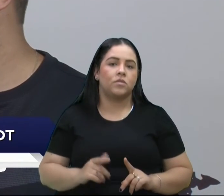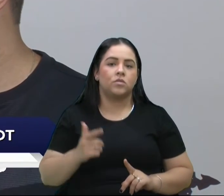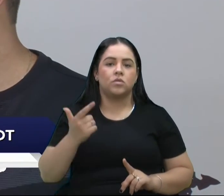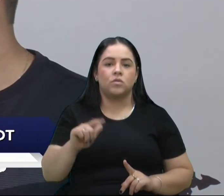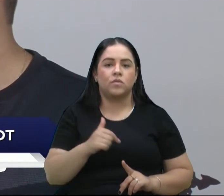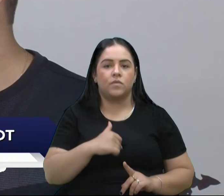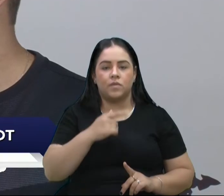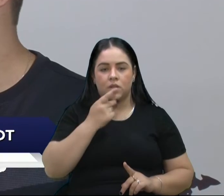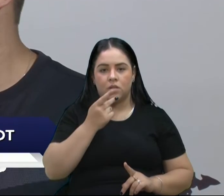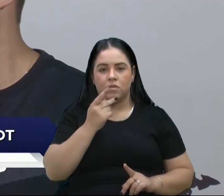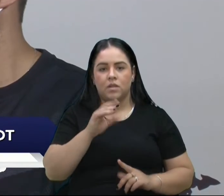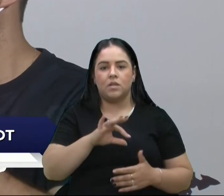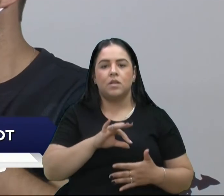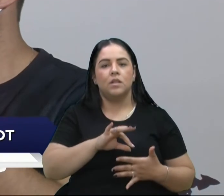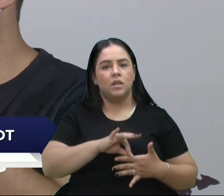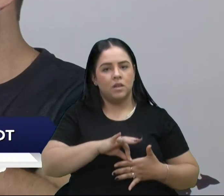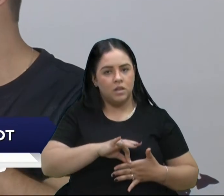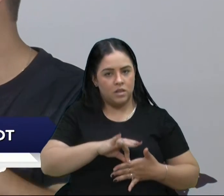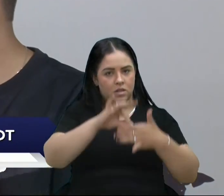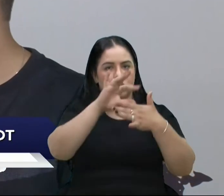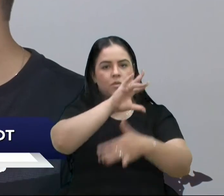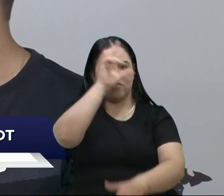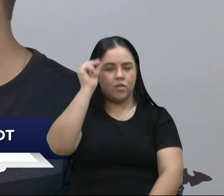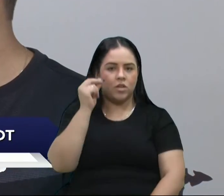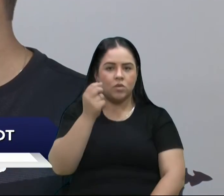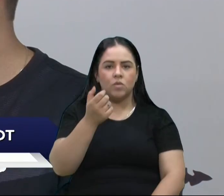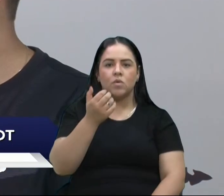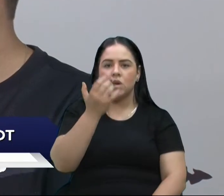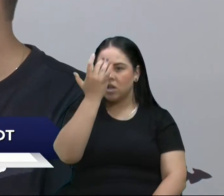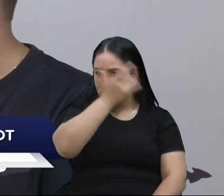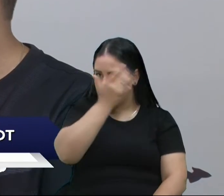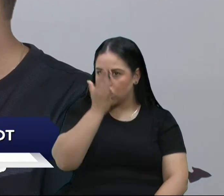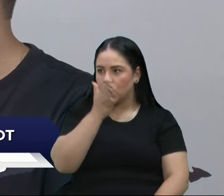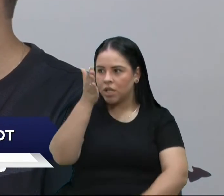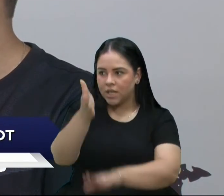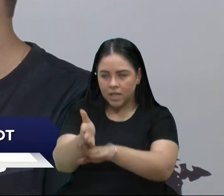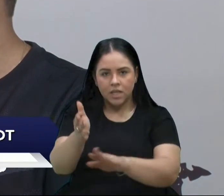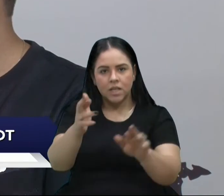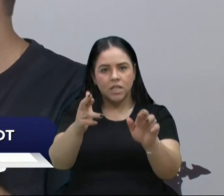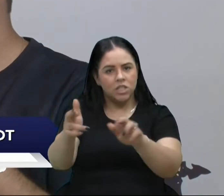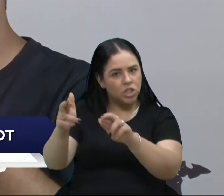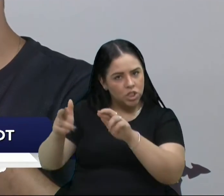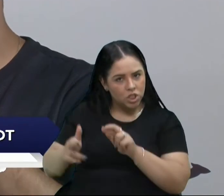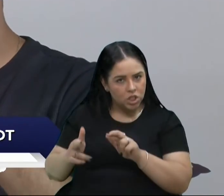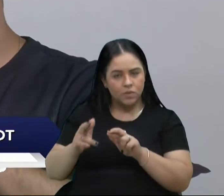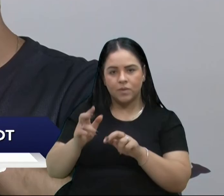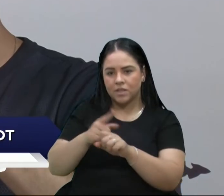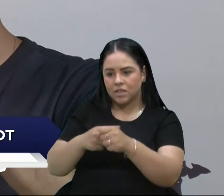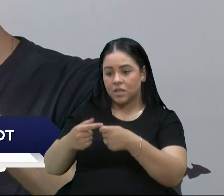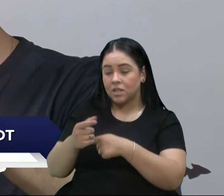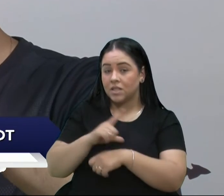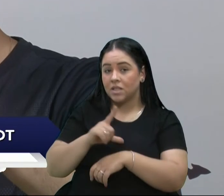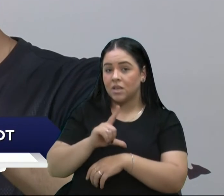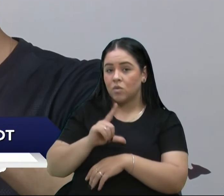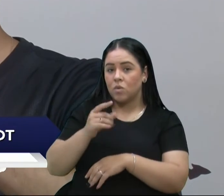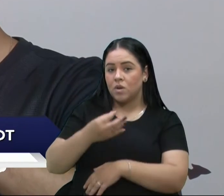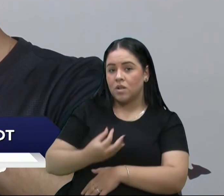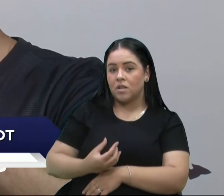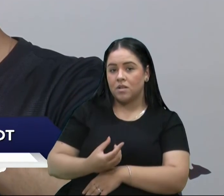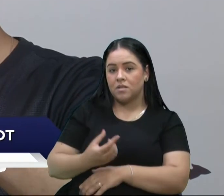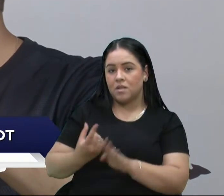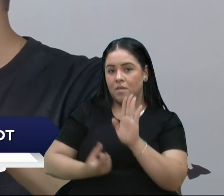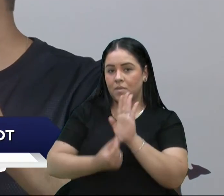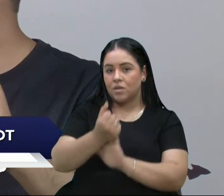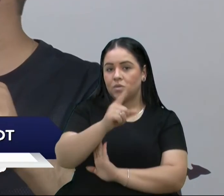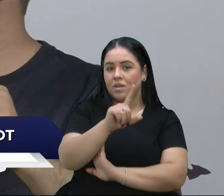a liderança do prefeito Adiló de bater na porta desses prefeitos, porque nós temos hoje um orçamento que deveria ser 15% do orçamento